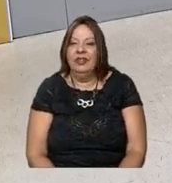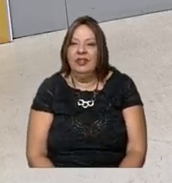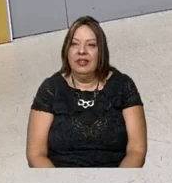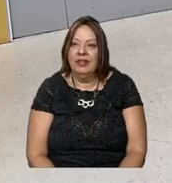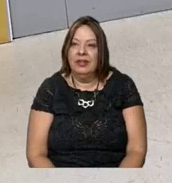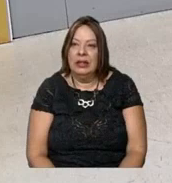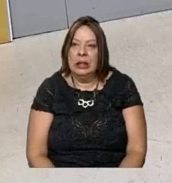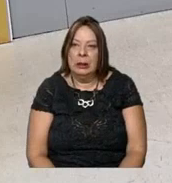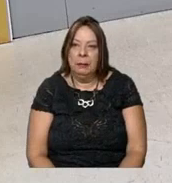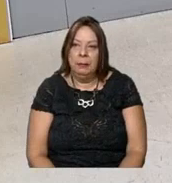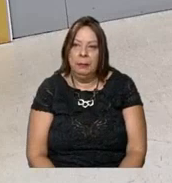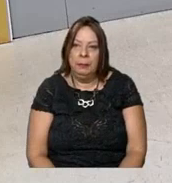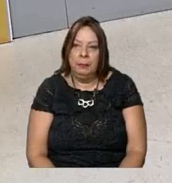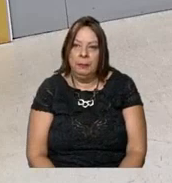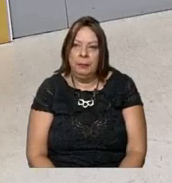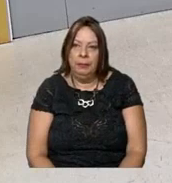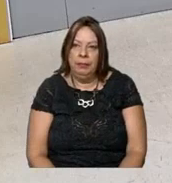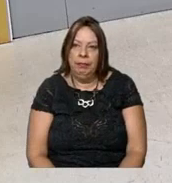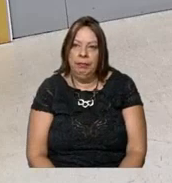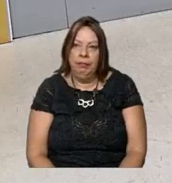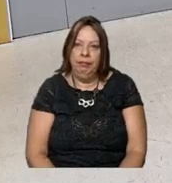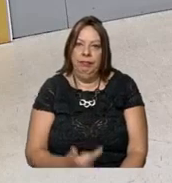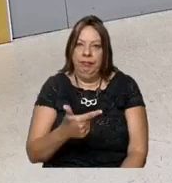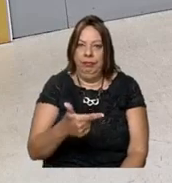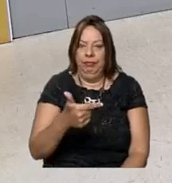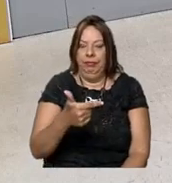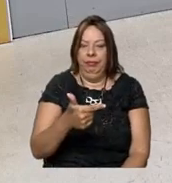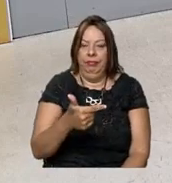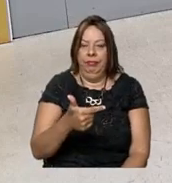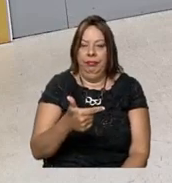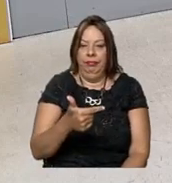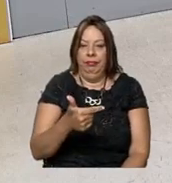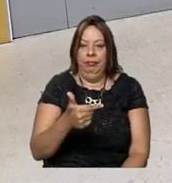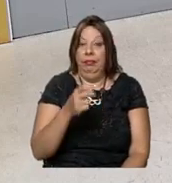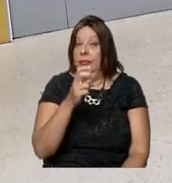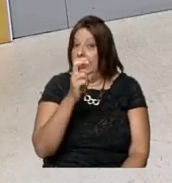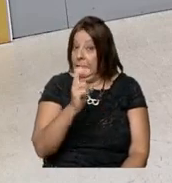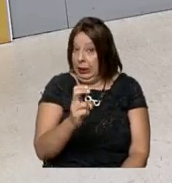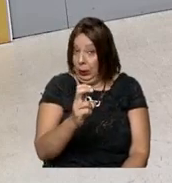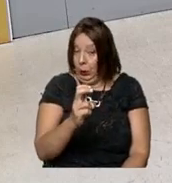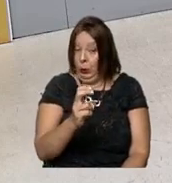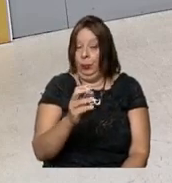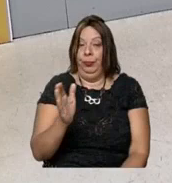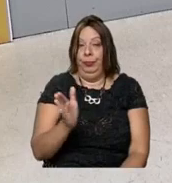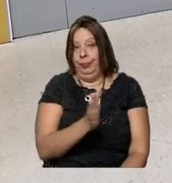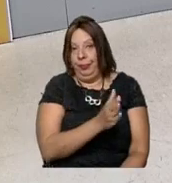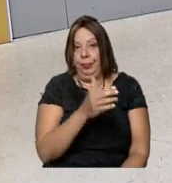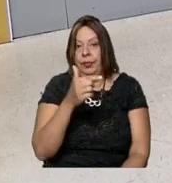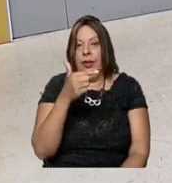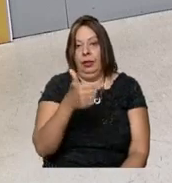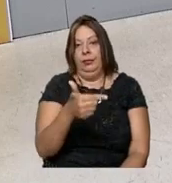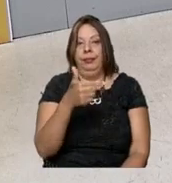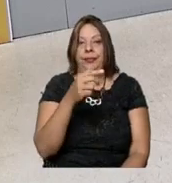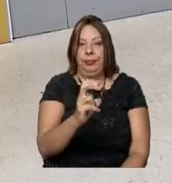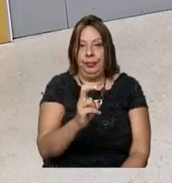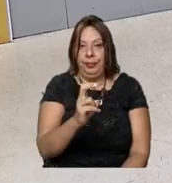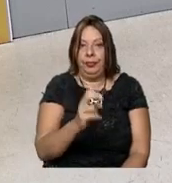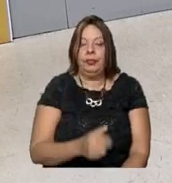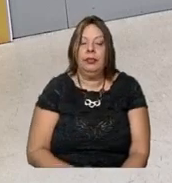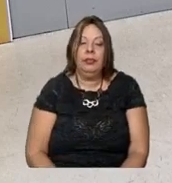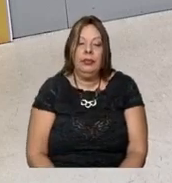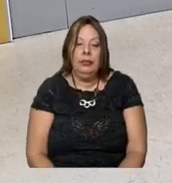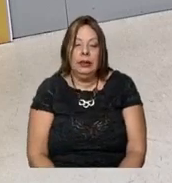5 é a primeira! Bolinha de número 5, que coisa boa. Marcou o número 5, agora marca